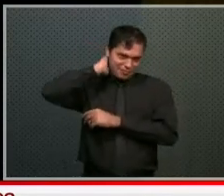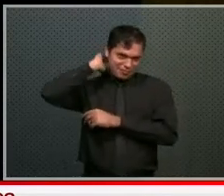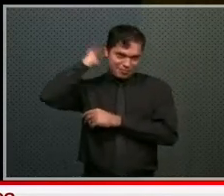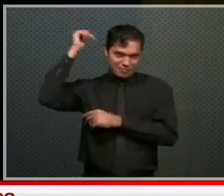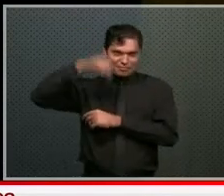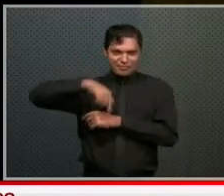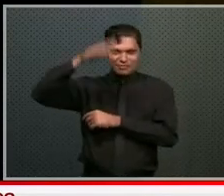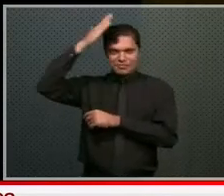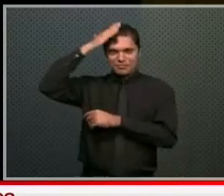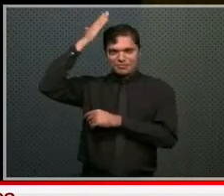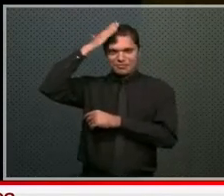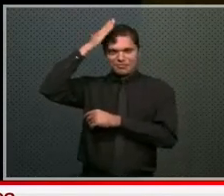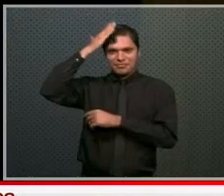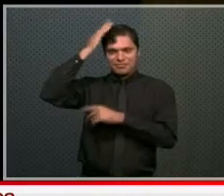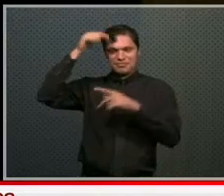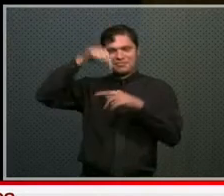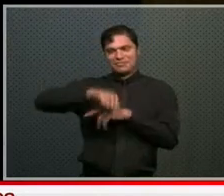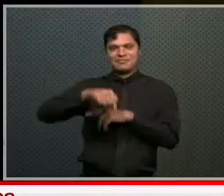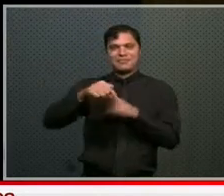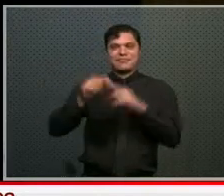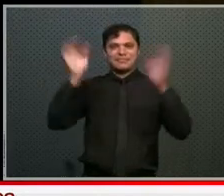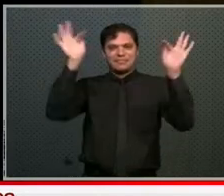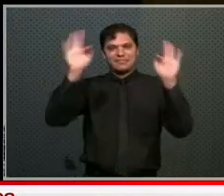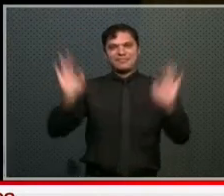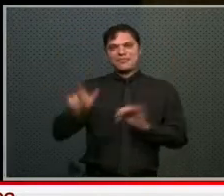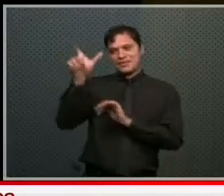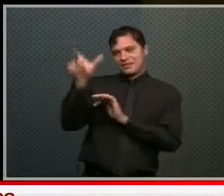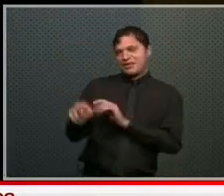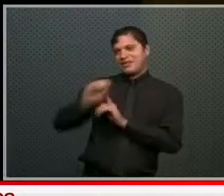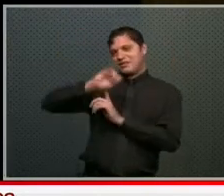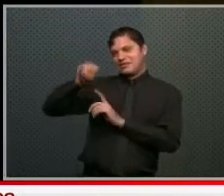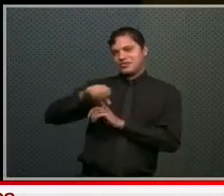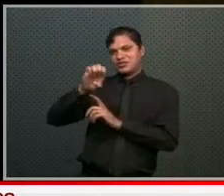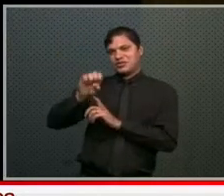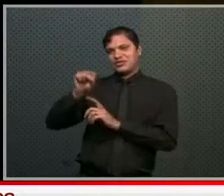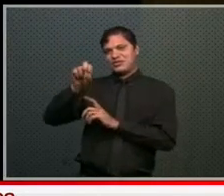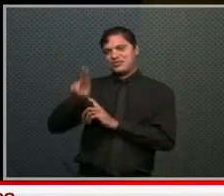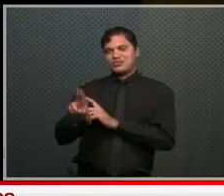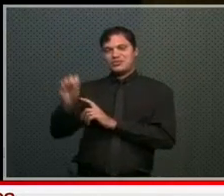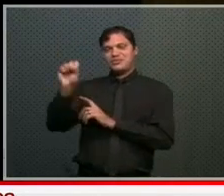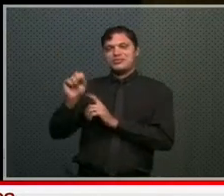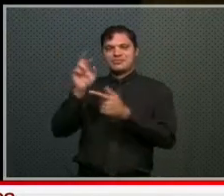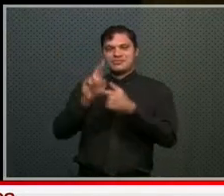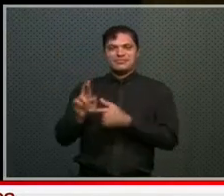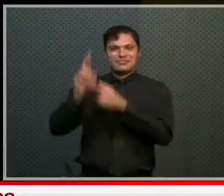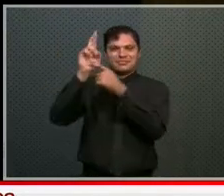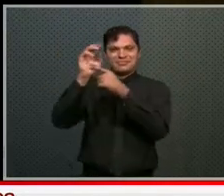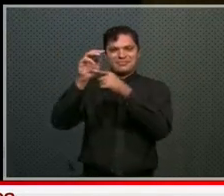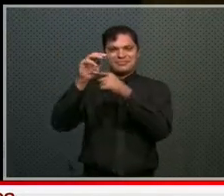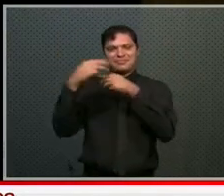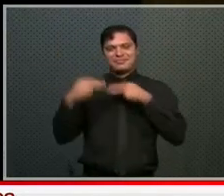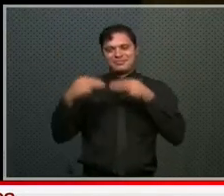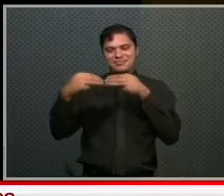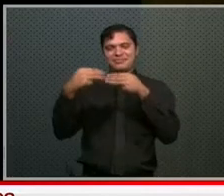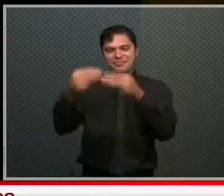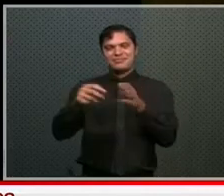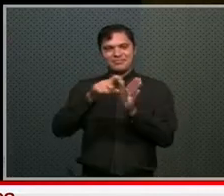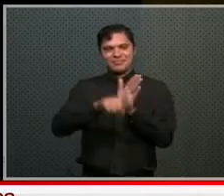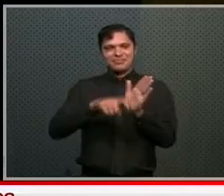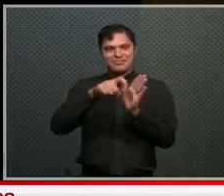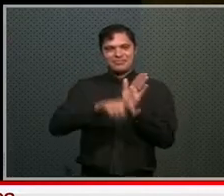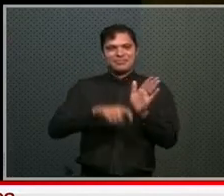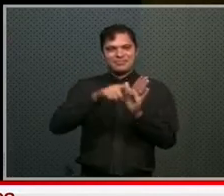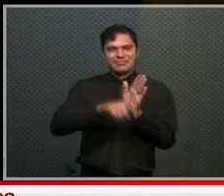do Pará e a gente fica muito feliz o Jesus aqui representando o Ministério da Agricultura superintendente Federal